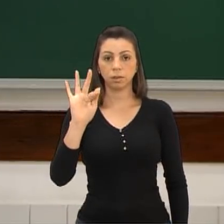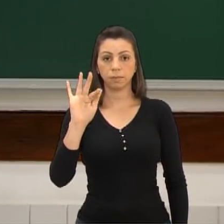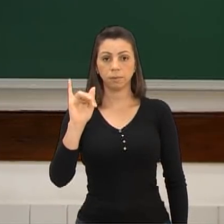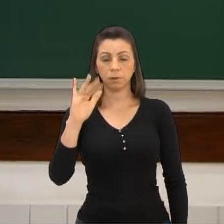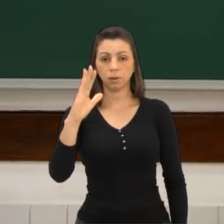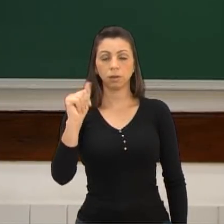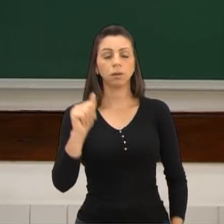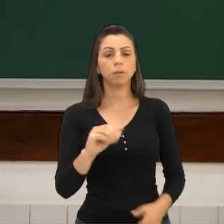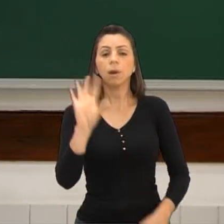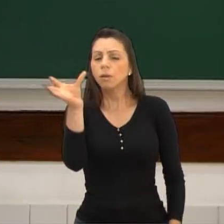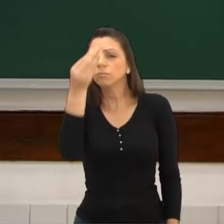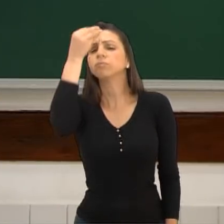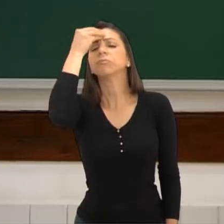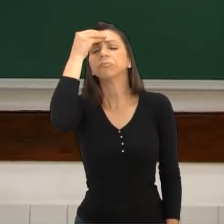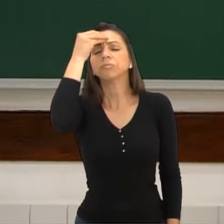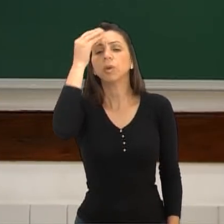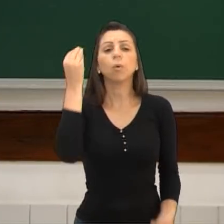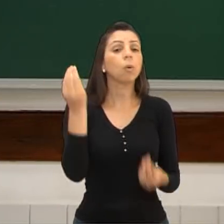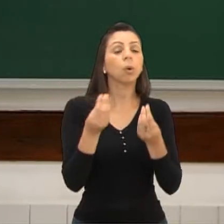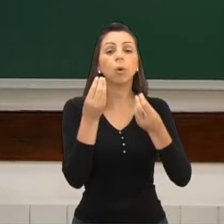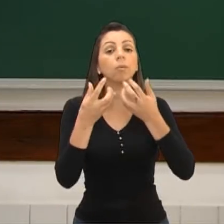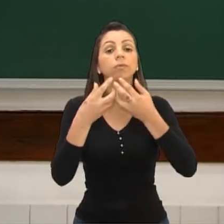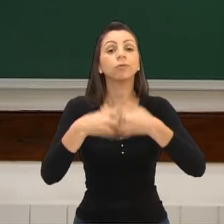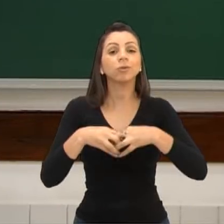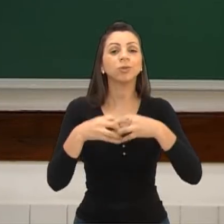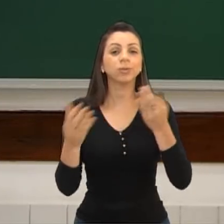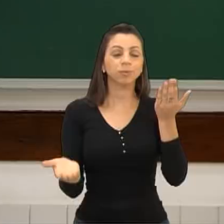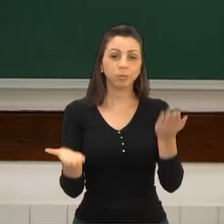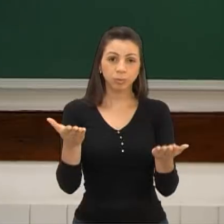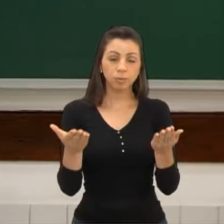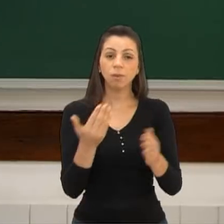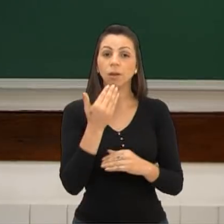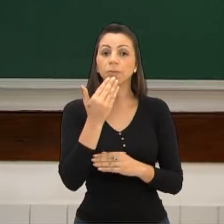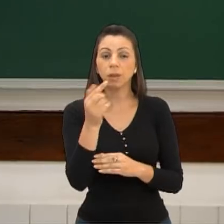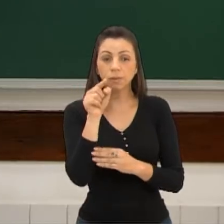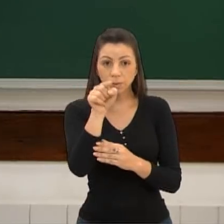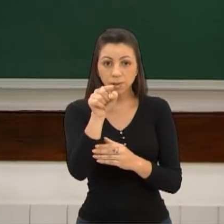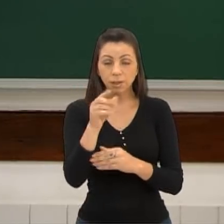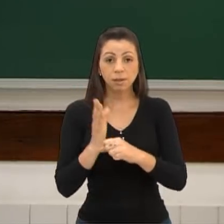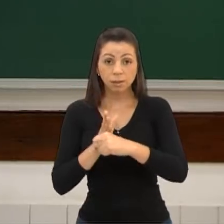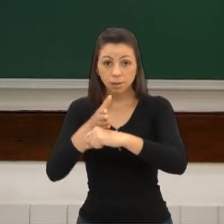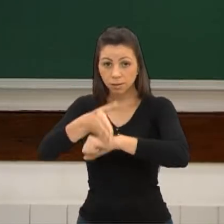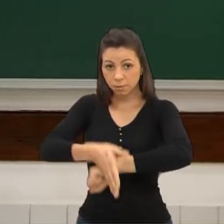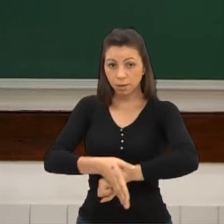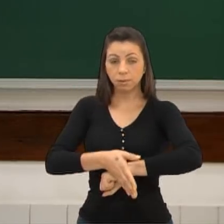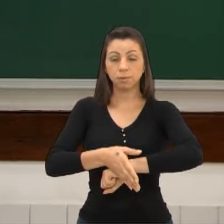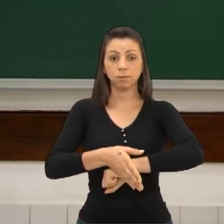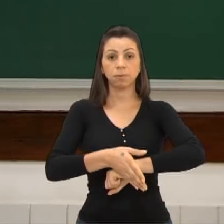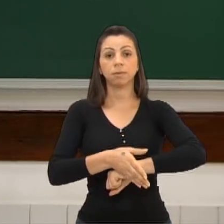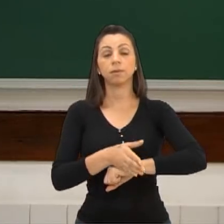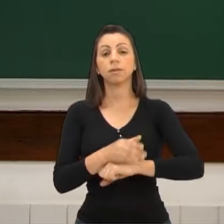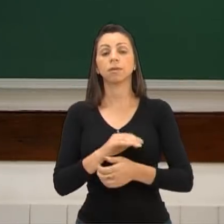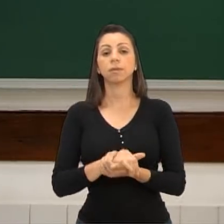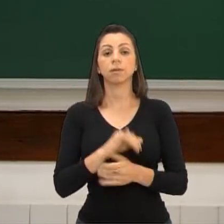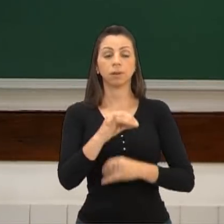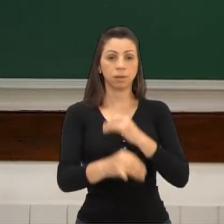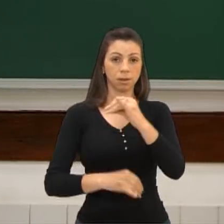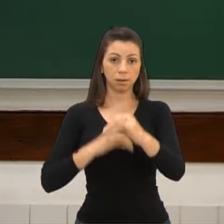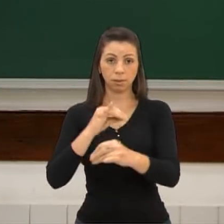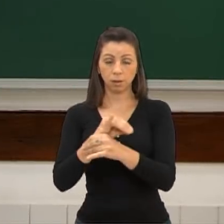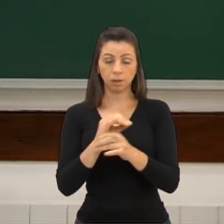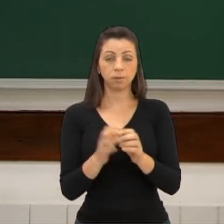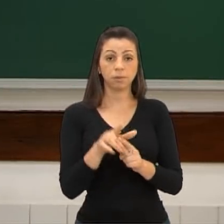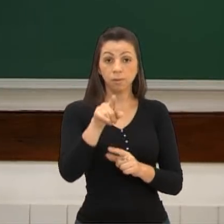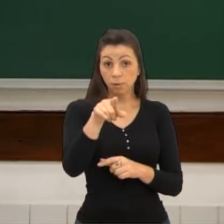exemplificar, para fixar essa ideia de proporção. Eu peço que vocês, quem tem acesso à internet, possa acessar o site. Quem